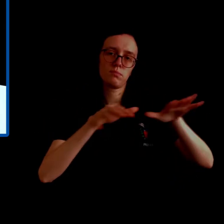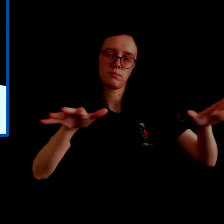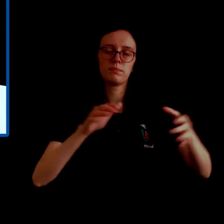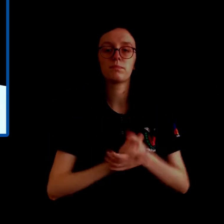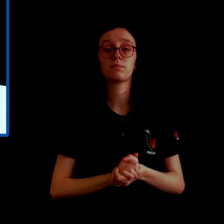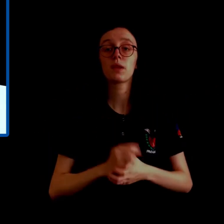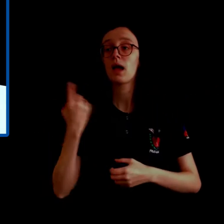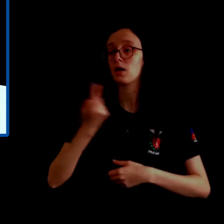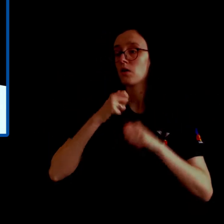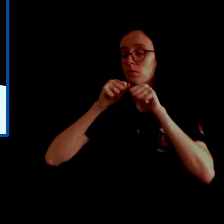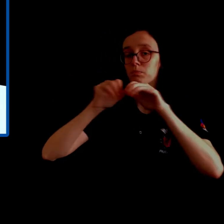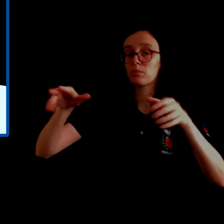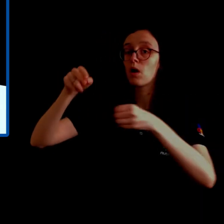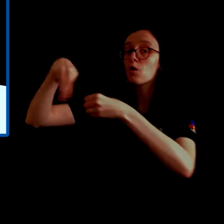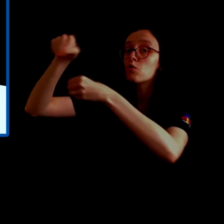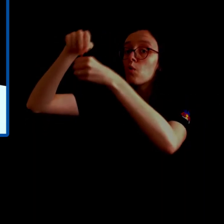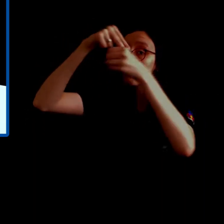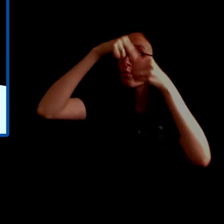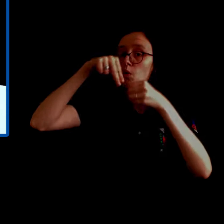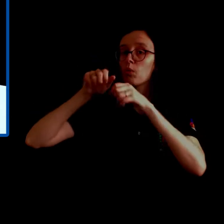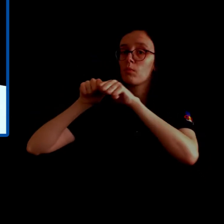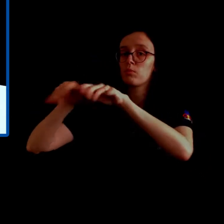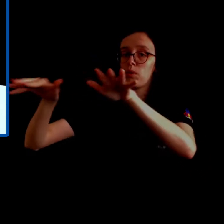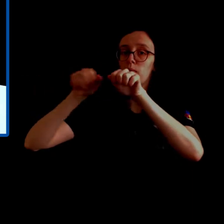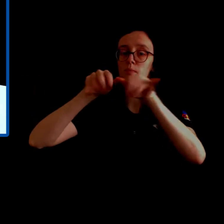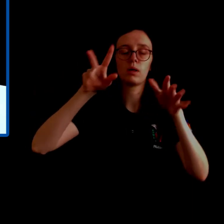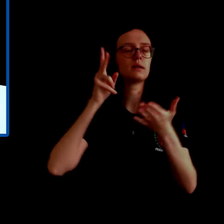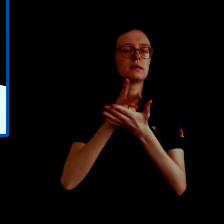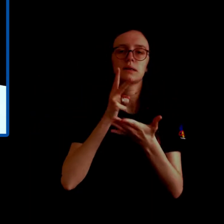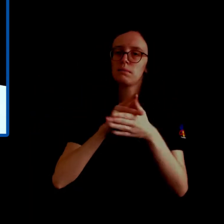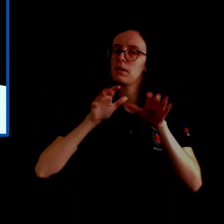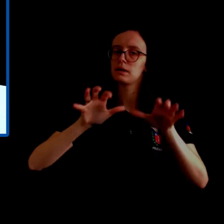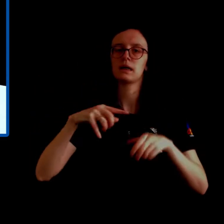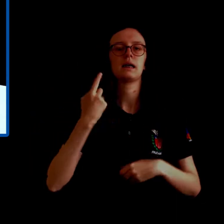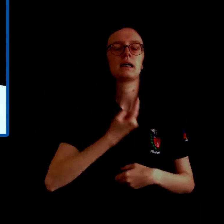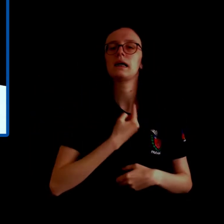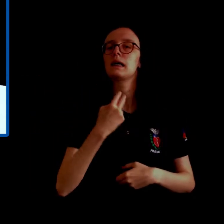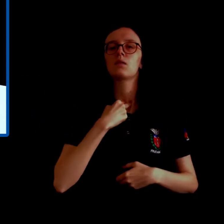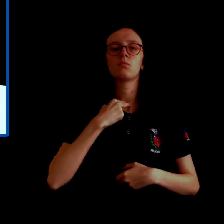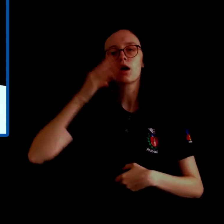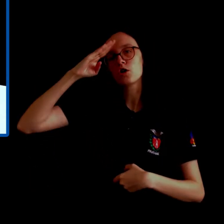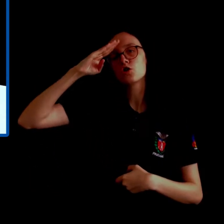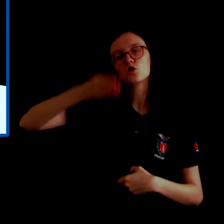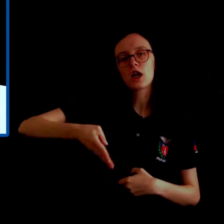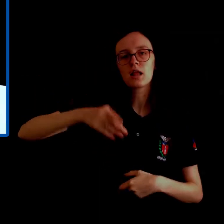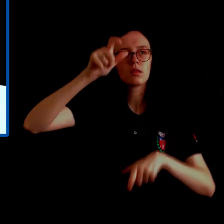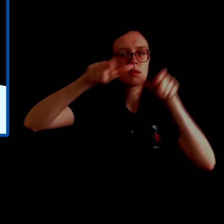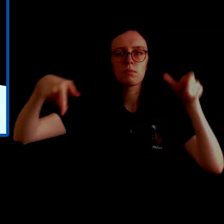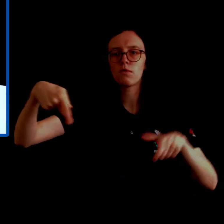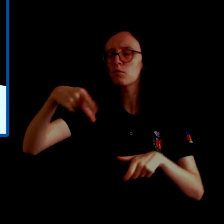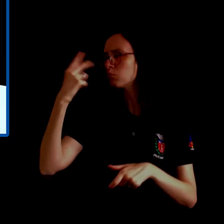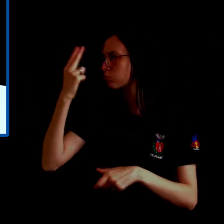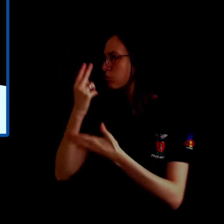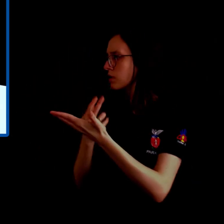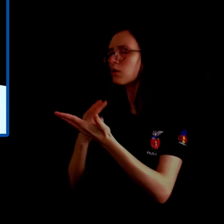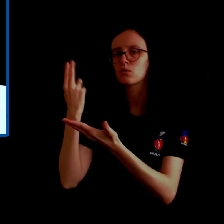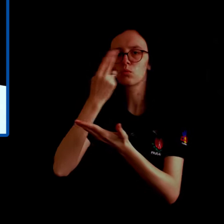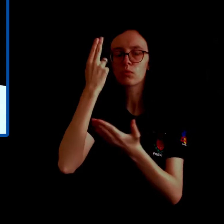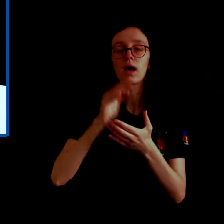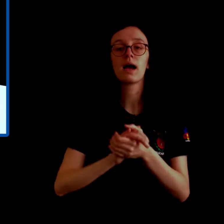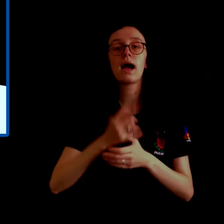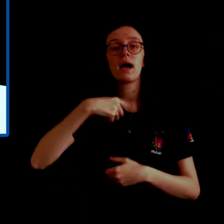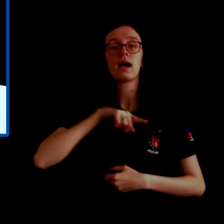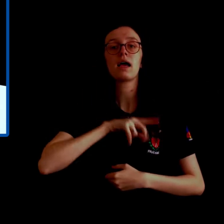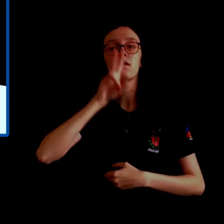dispara para os núcleos e os núcleos encaminham para vocês. É sempre assim, a gente não tem como fazer a comunicação direta, né, Thiago, para chegar até vocês. E a gente